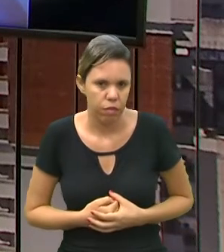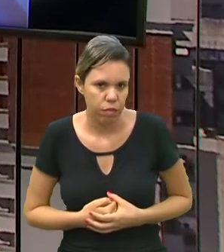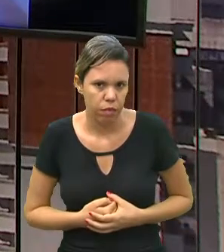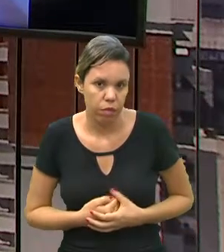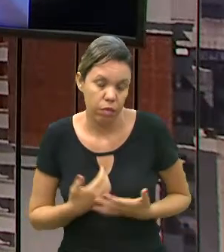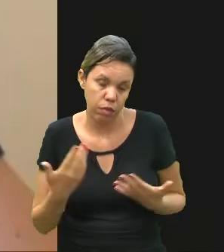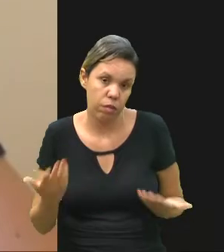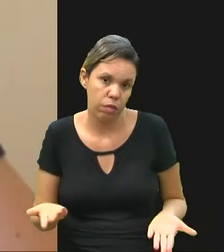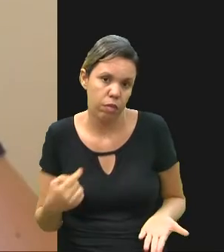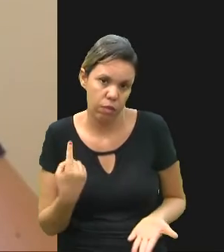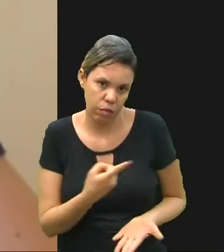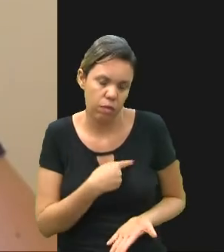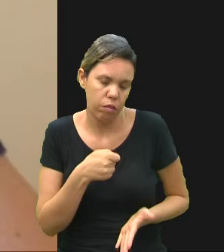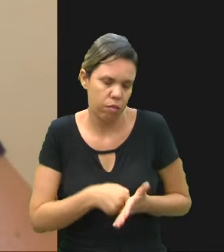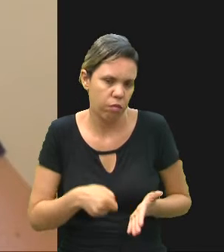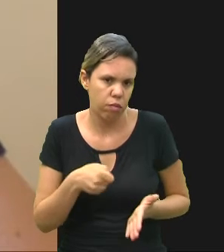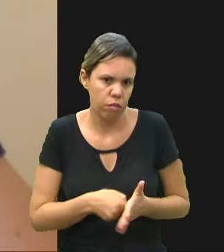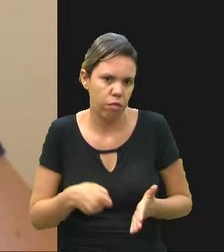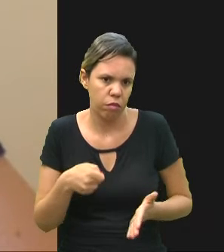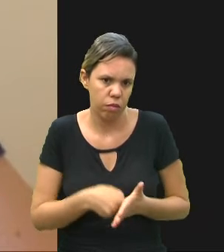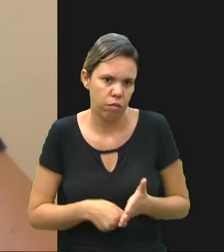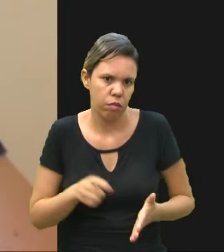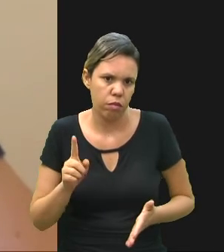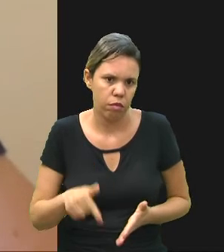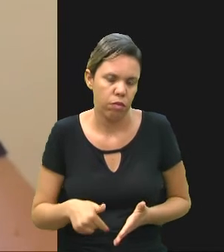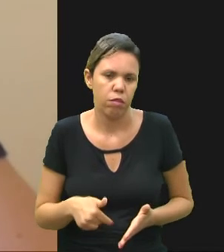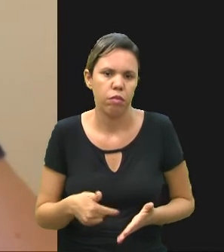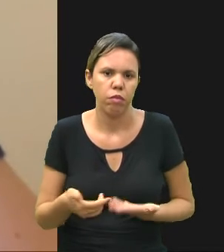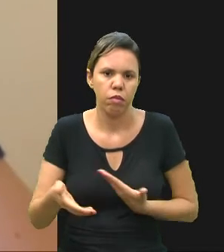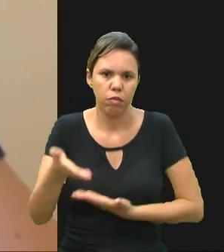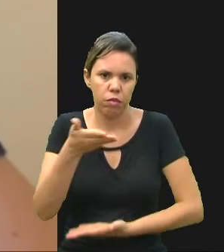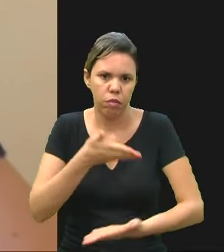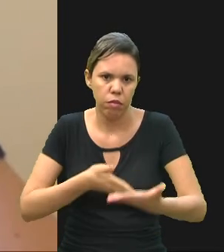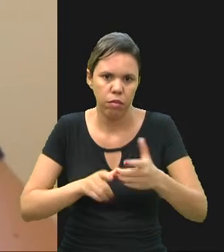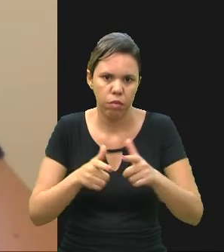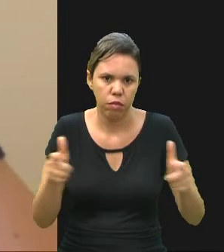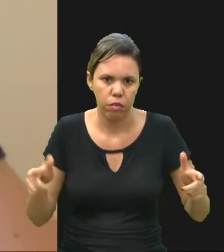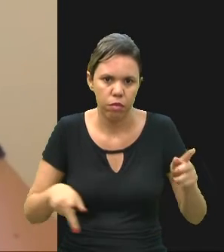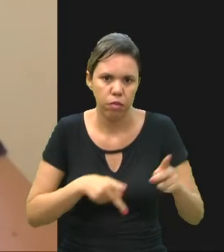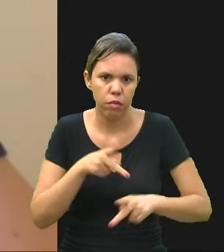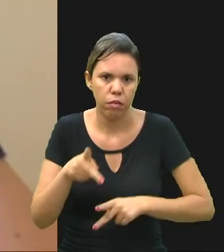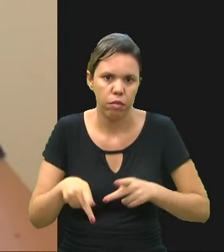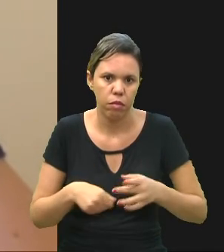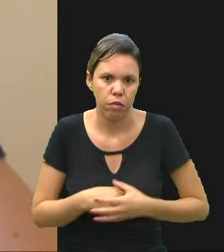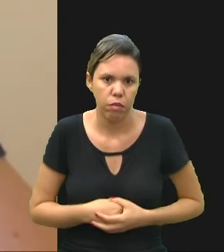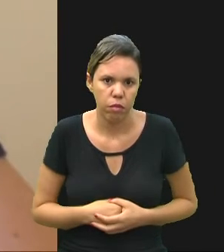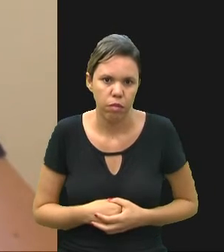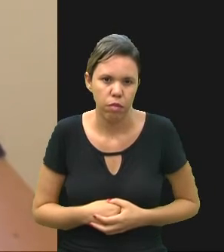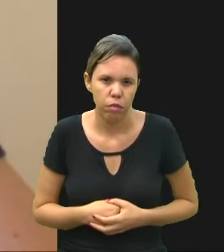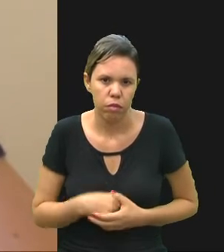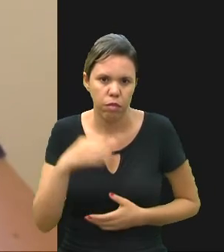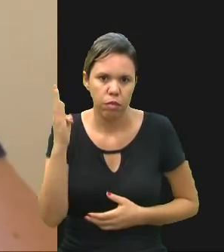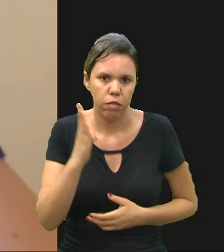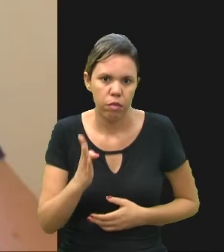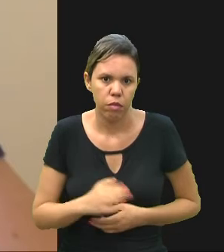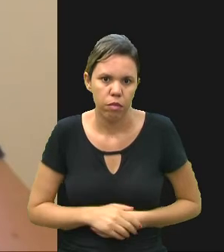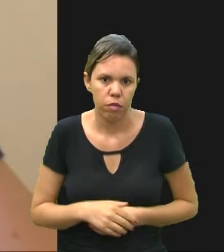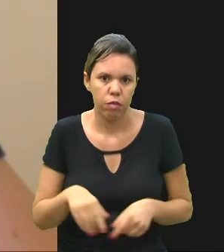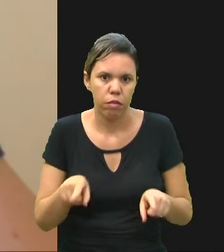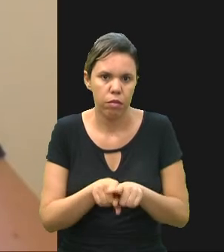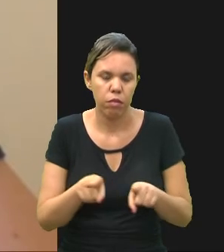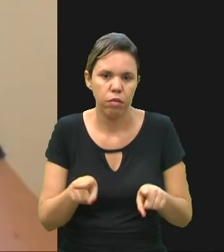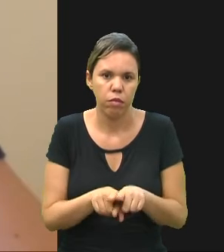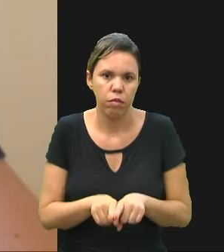Olha, Mariana, essa é a nossa luta, né, que é uma luta compartilhada pela grande maioria dos brasileiros